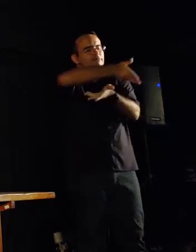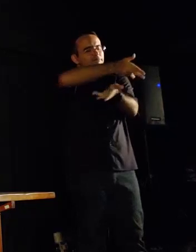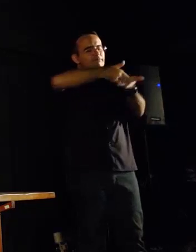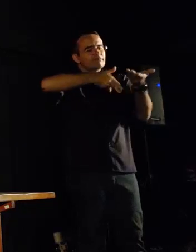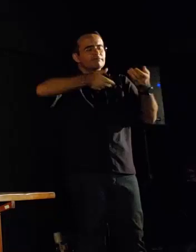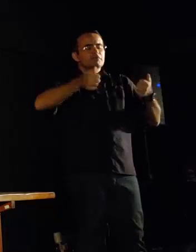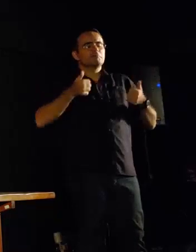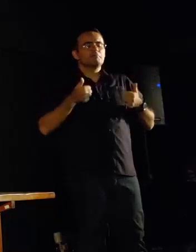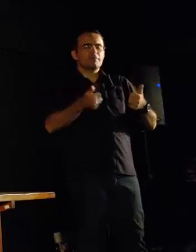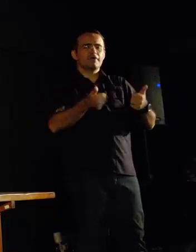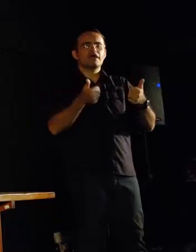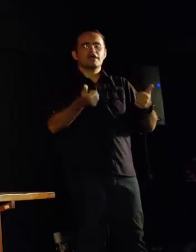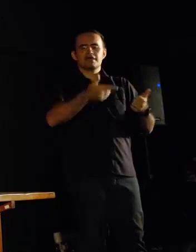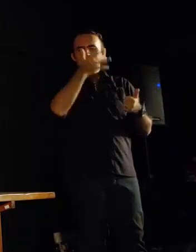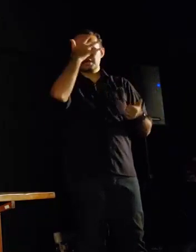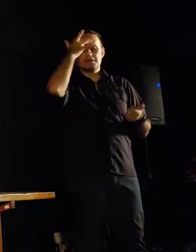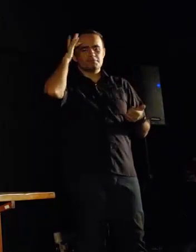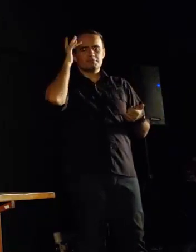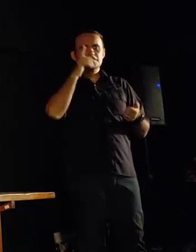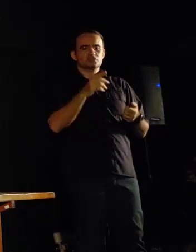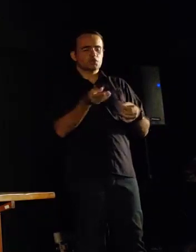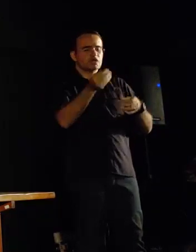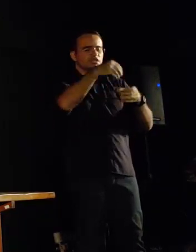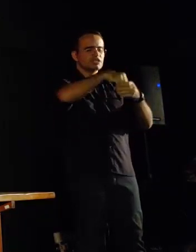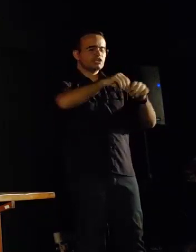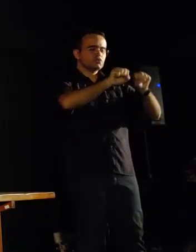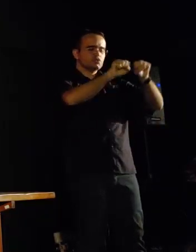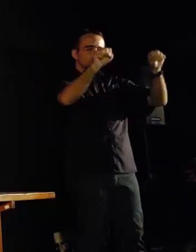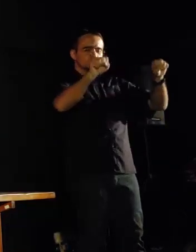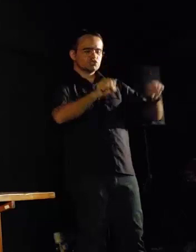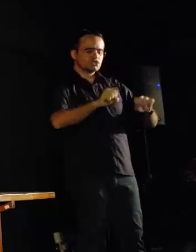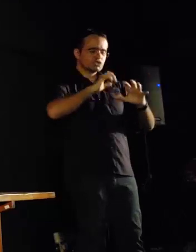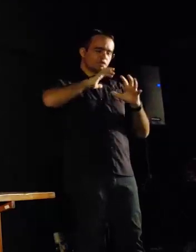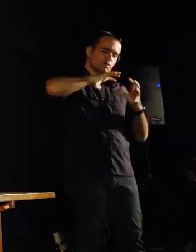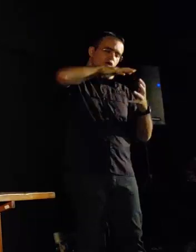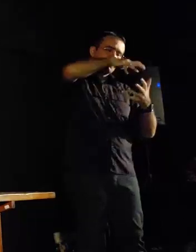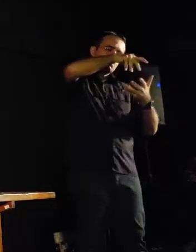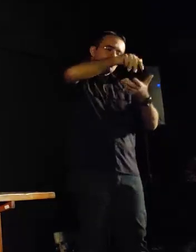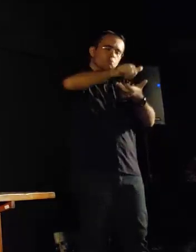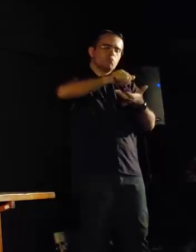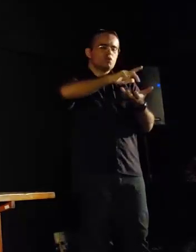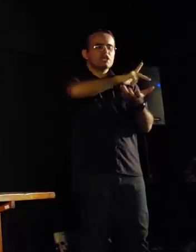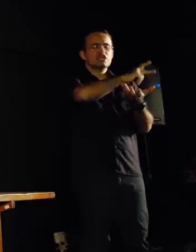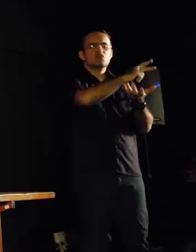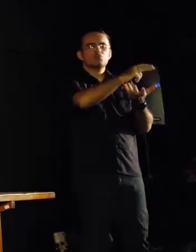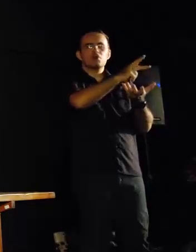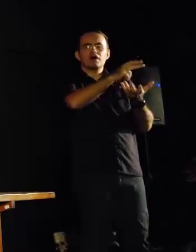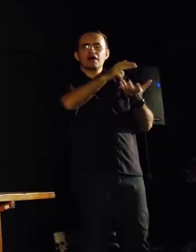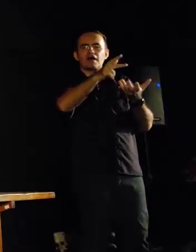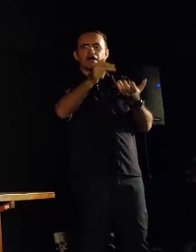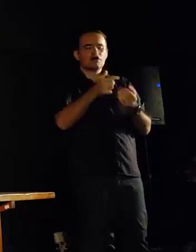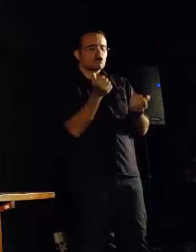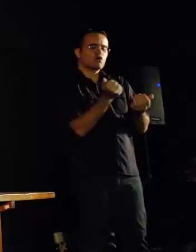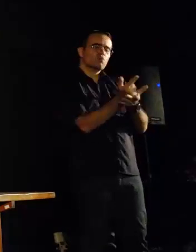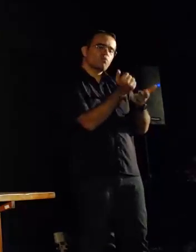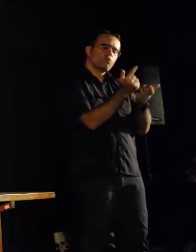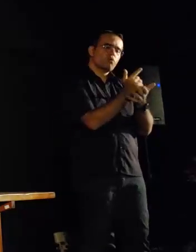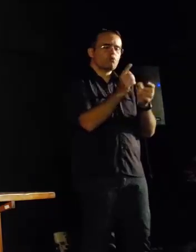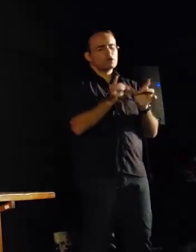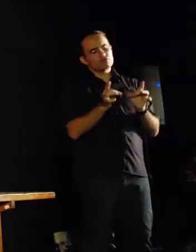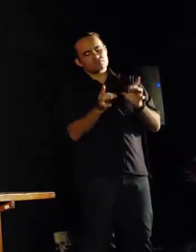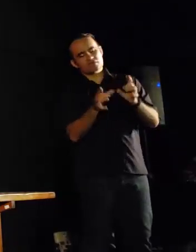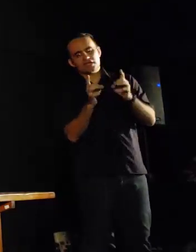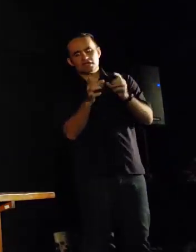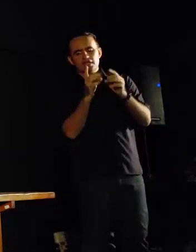Você vai integrá-la, né, dentro de um sistema global de circulação, de consumo de bens culturais,